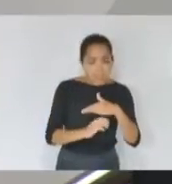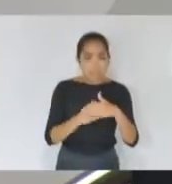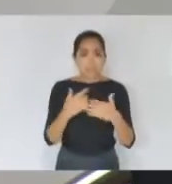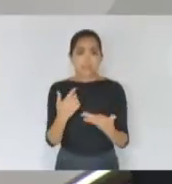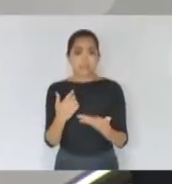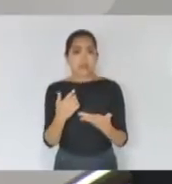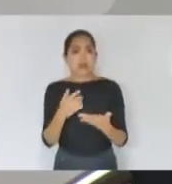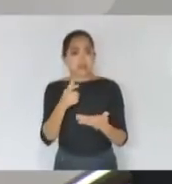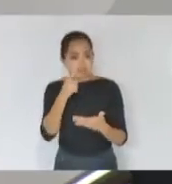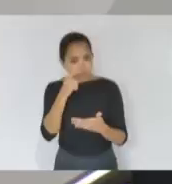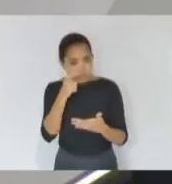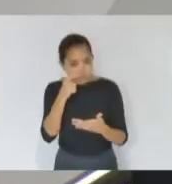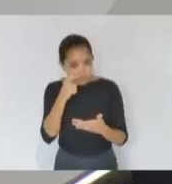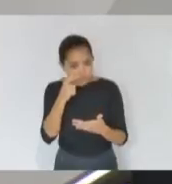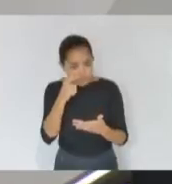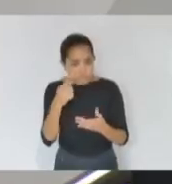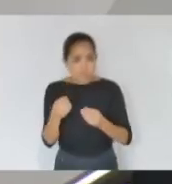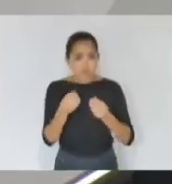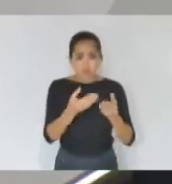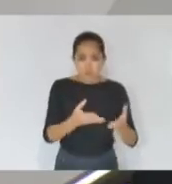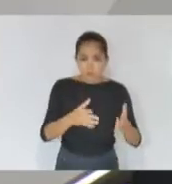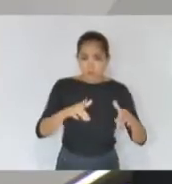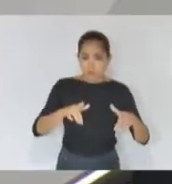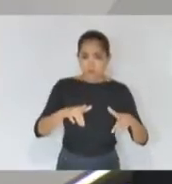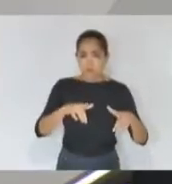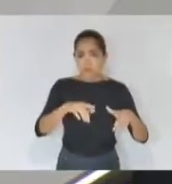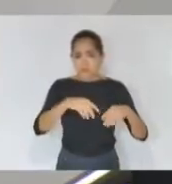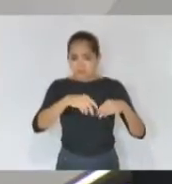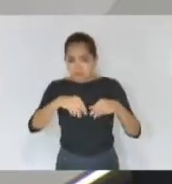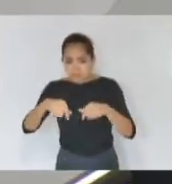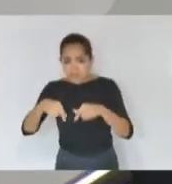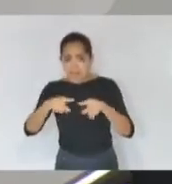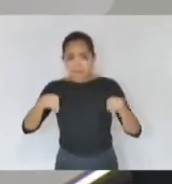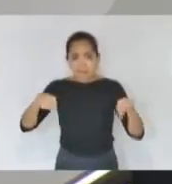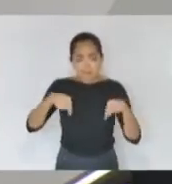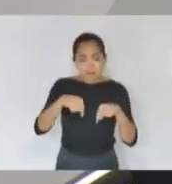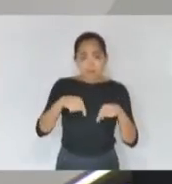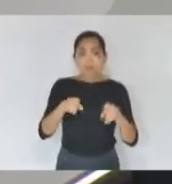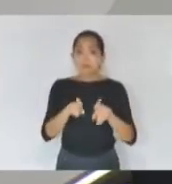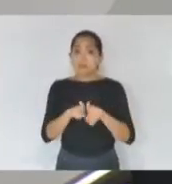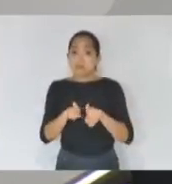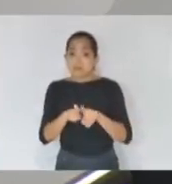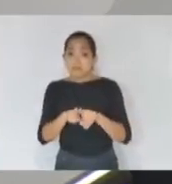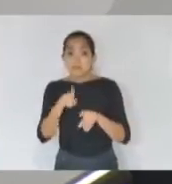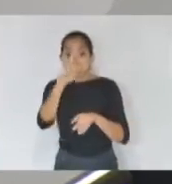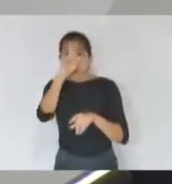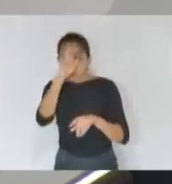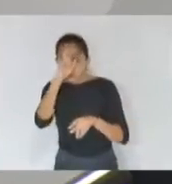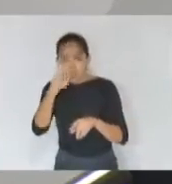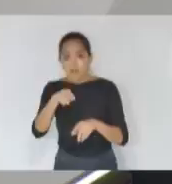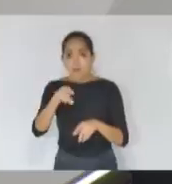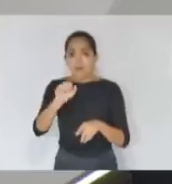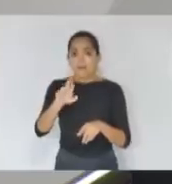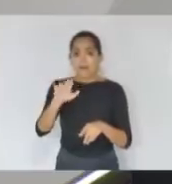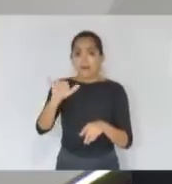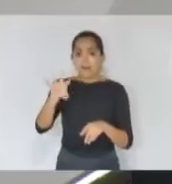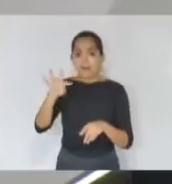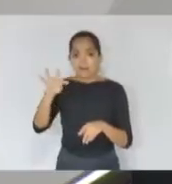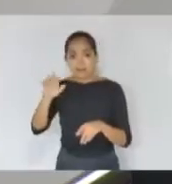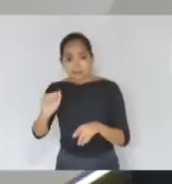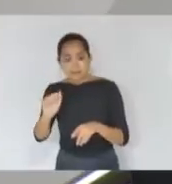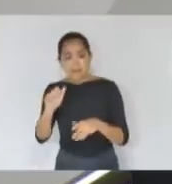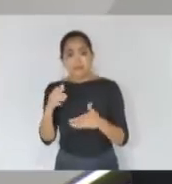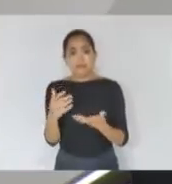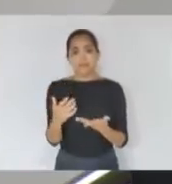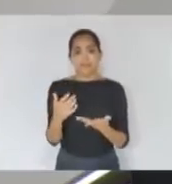acompanhando as doações de terrenos, nós estamos acompanhando o Hospital Marieta, cujo prefeito está lá 3 anos e não conseguiu